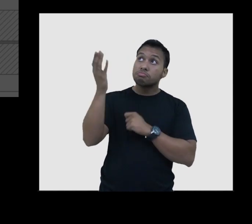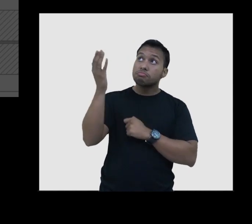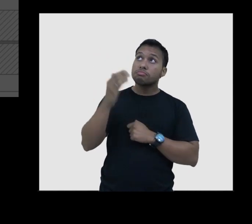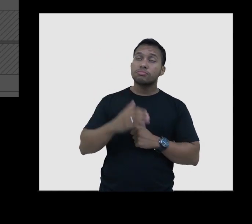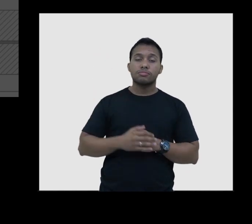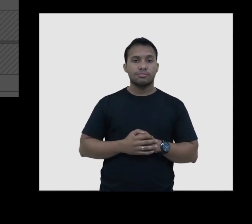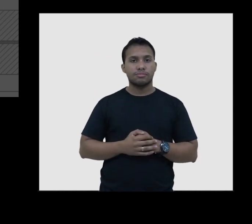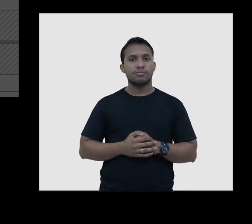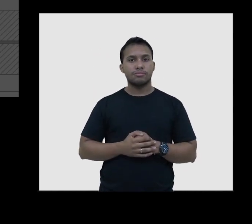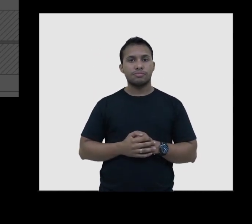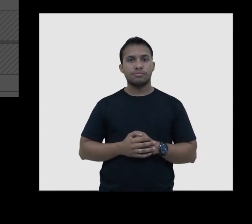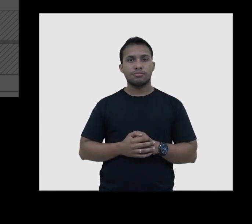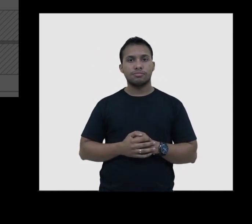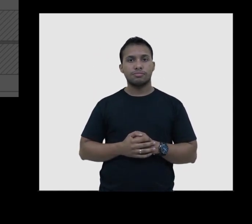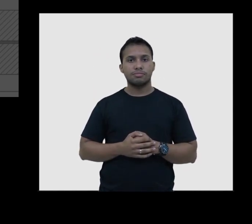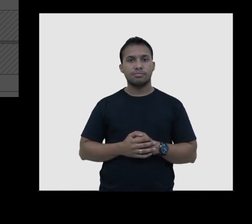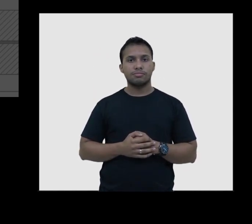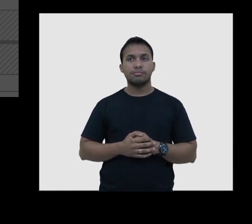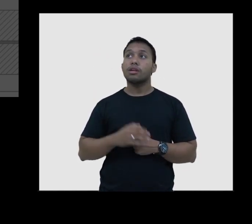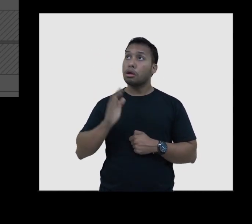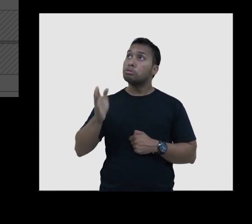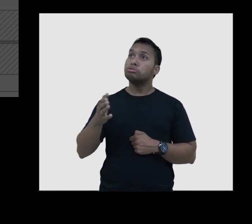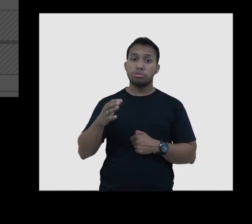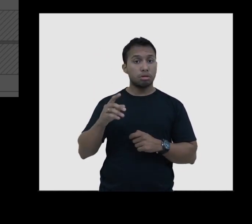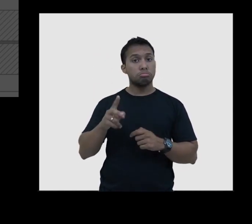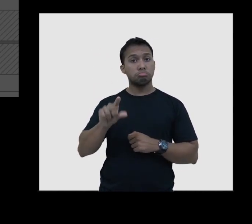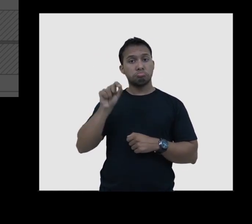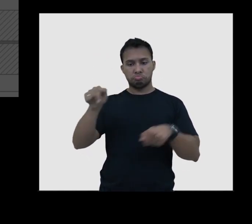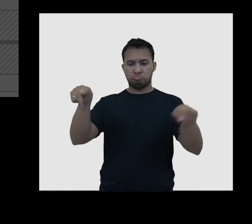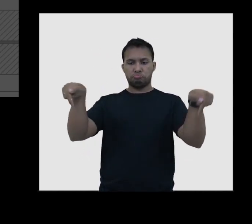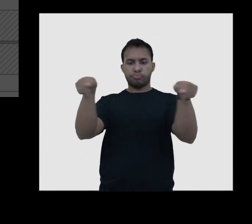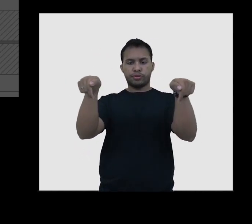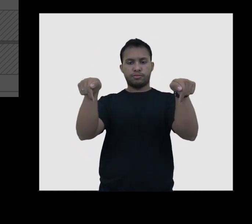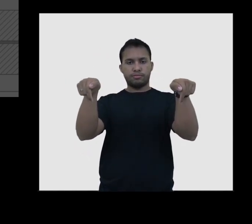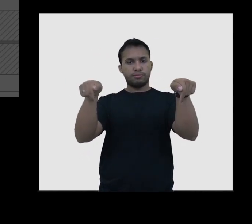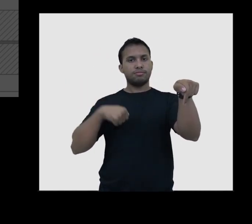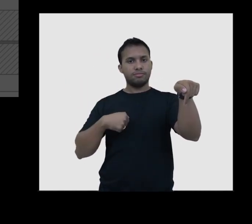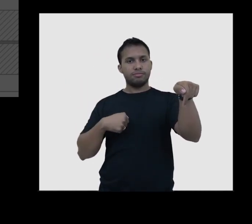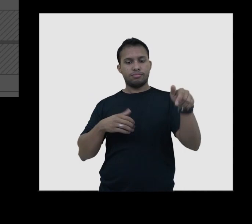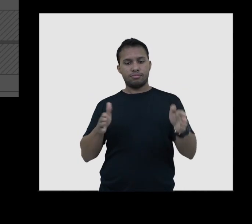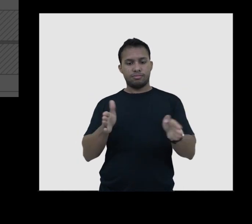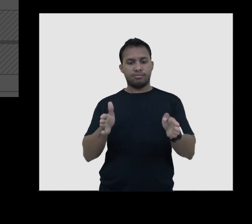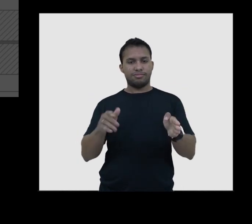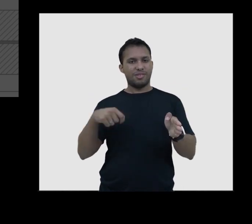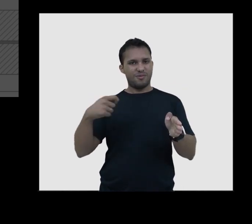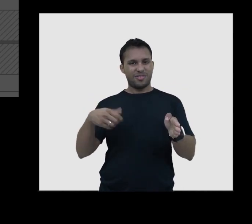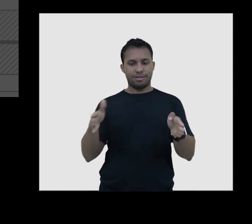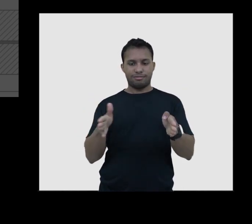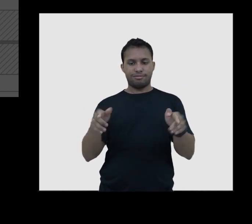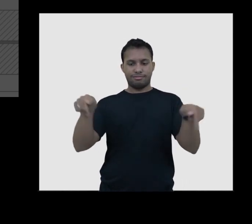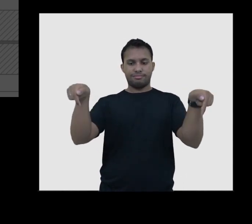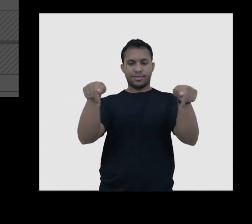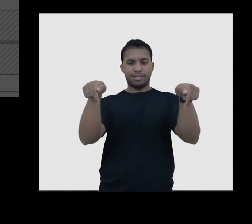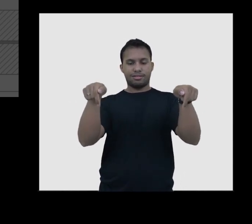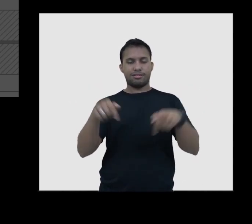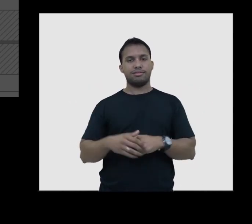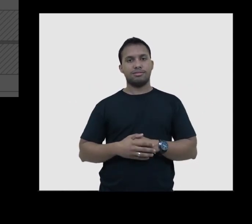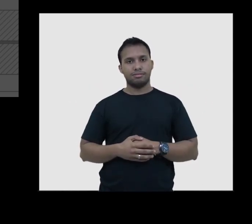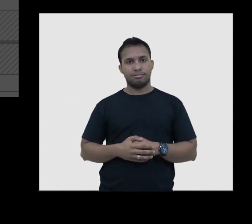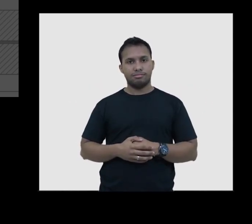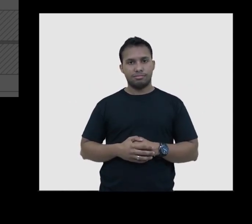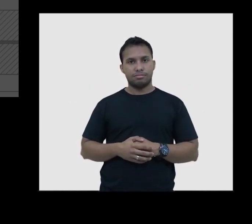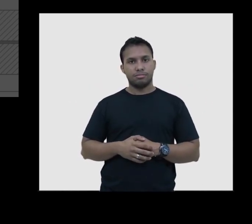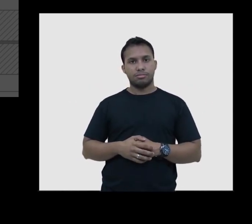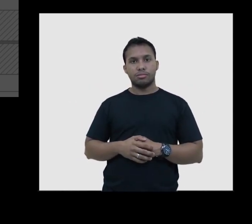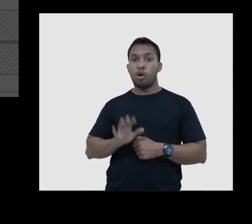vídeo. Pronto, ó, fez o grude, a gente solta. Aqui a gente delimitou com essa barra superior o